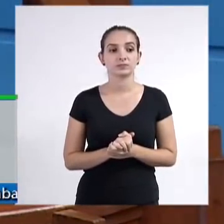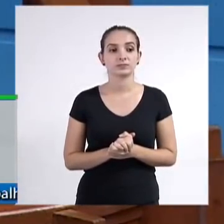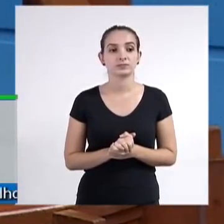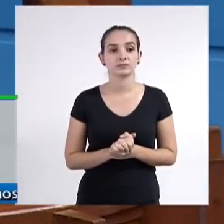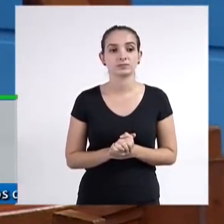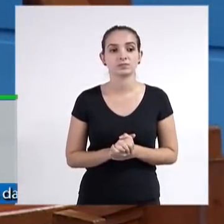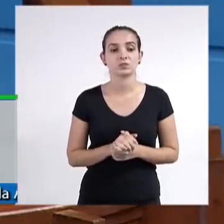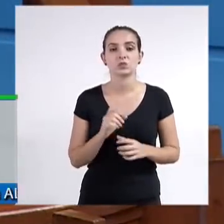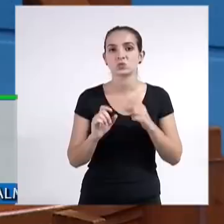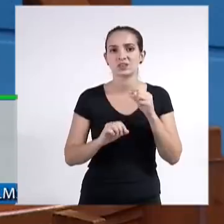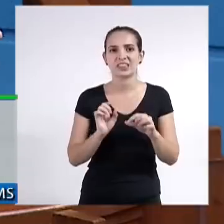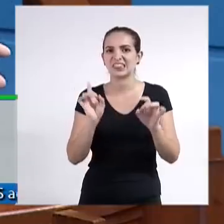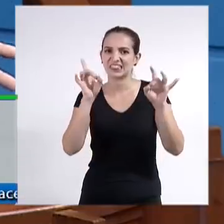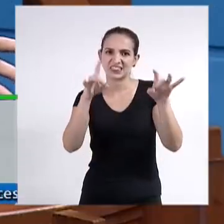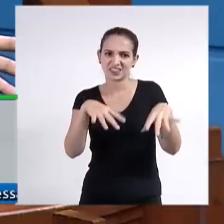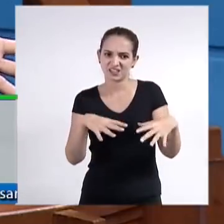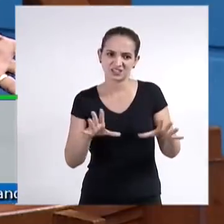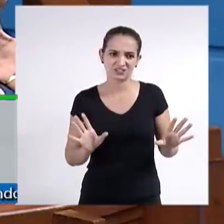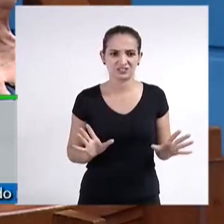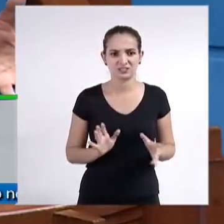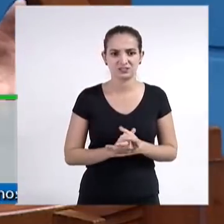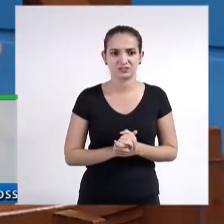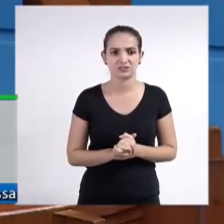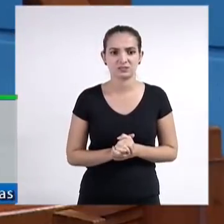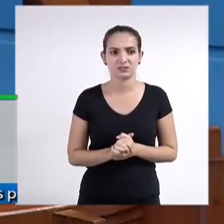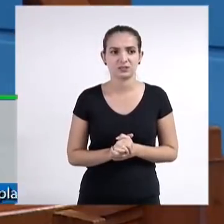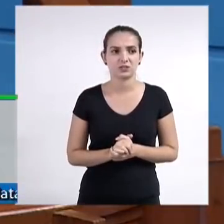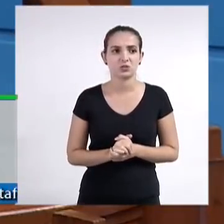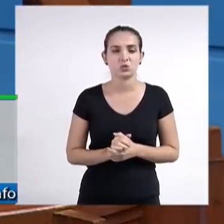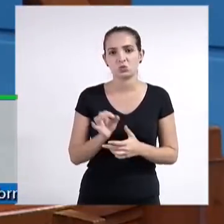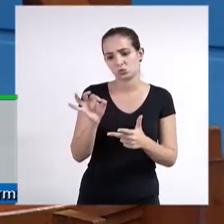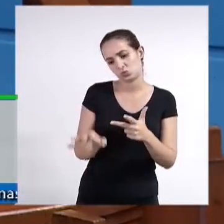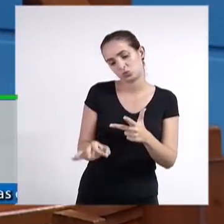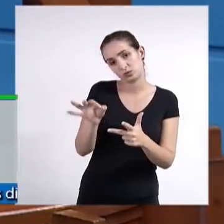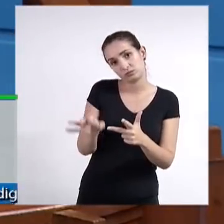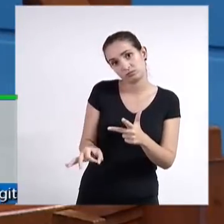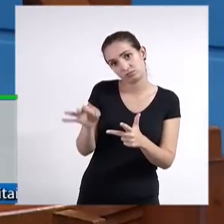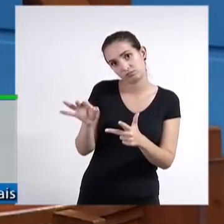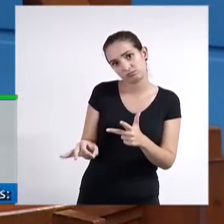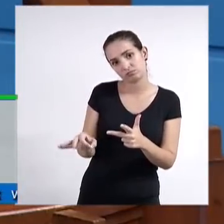Aí deixa de fora, de certa forma, o judiciário.